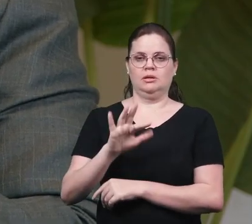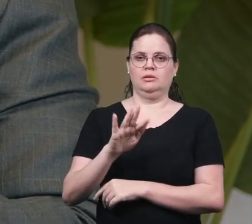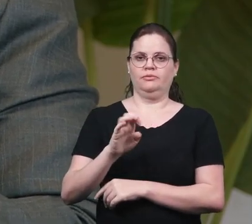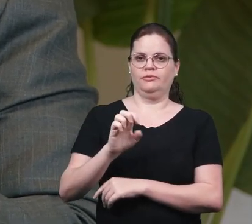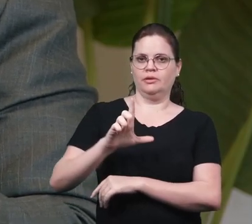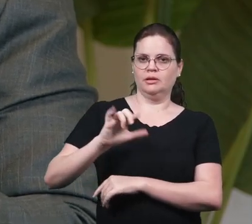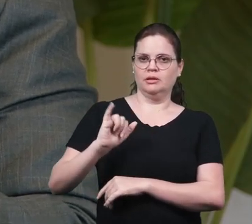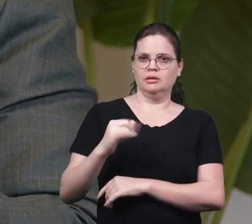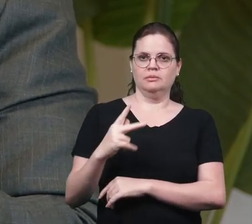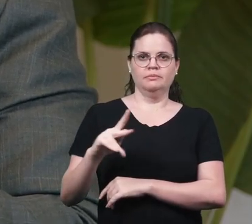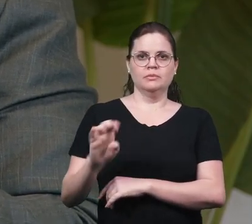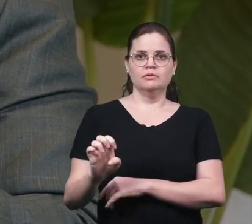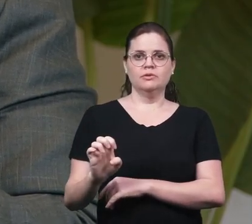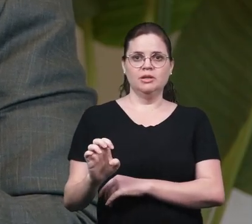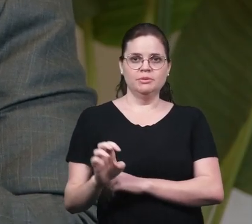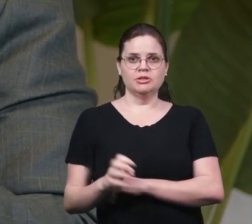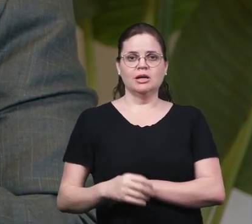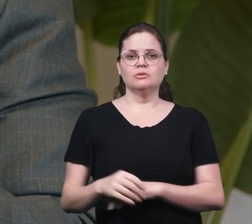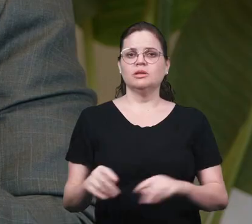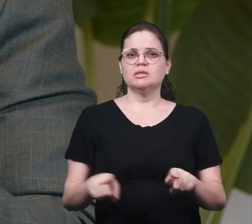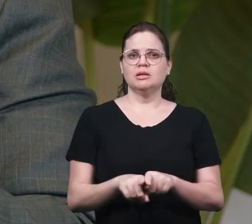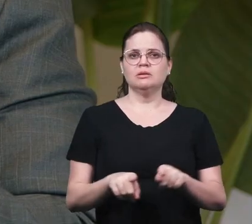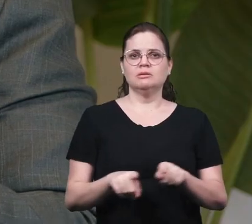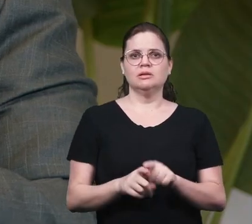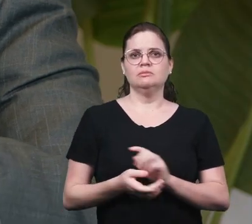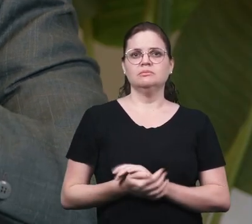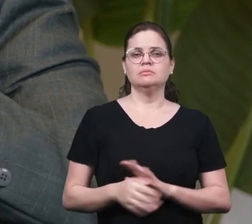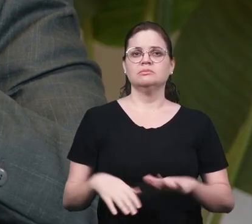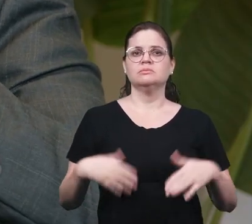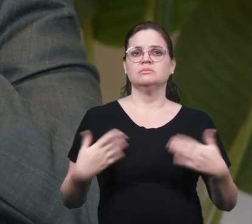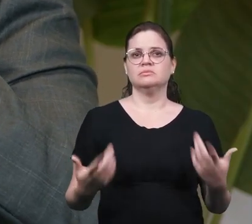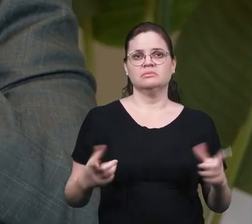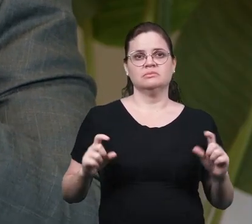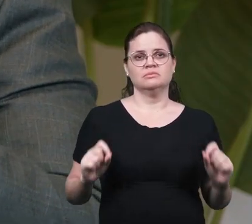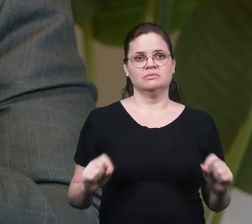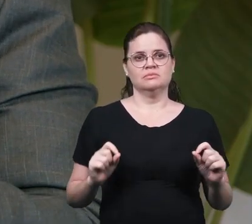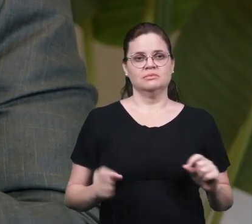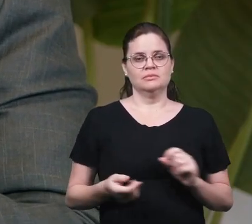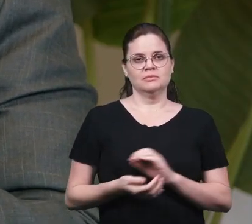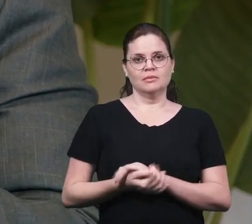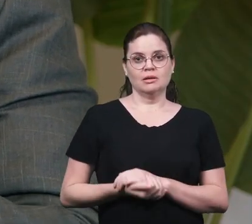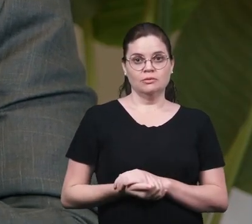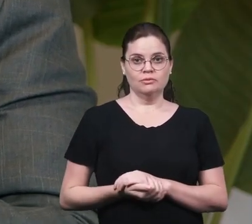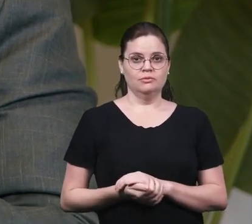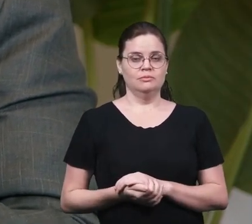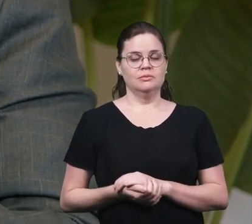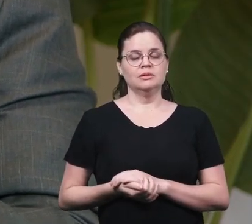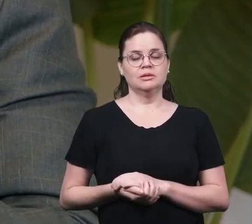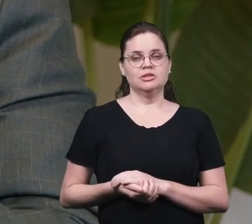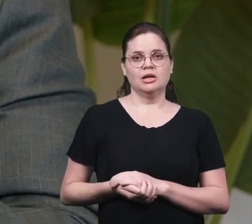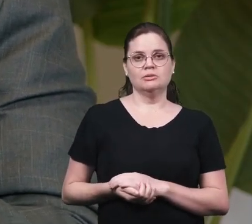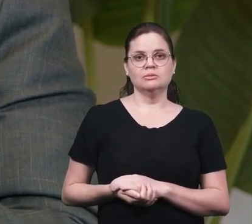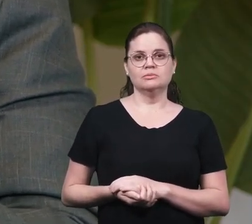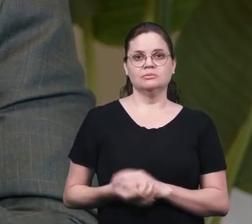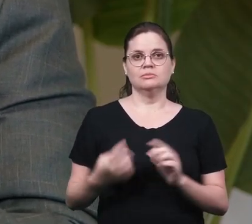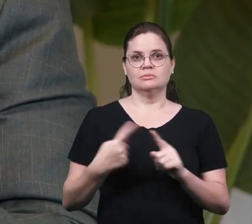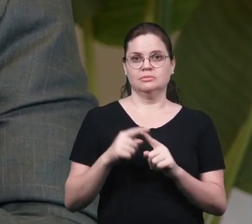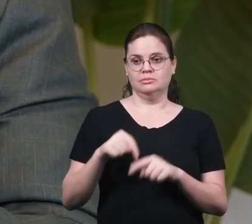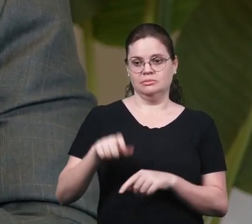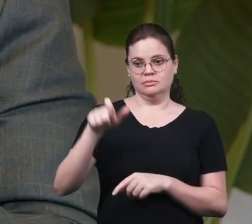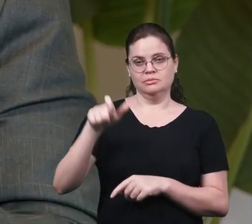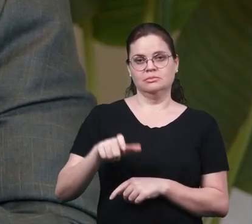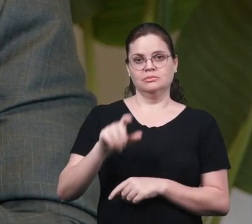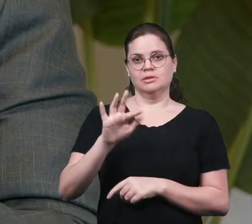isso, o que nós chegamos à conclusão? Que essa firmeza desse obreiro, do